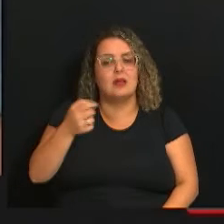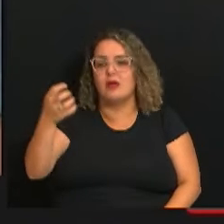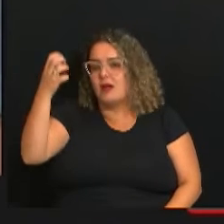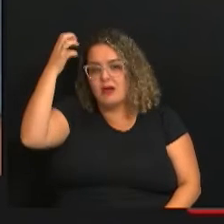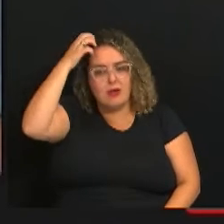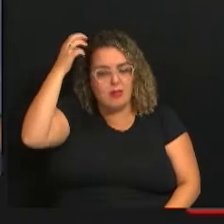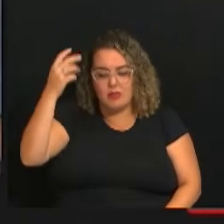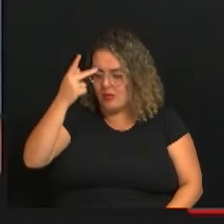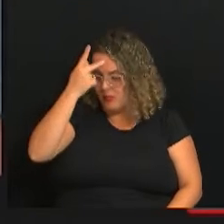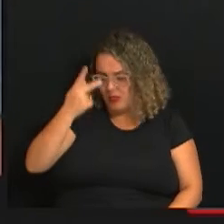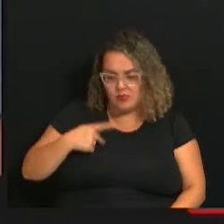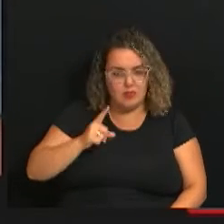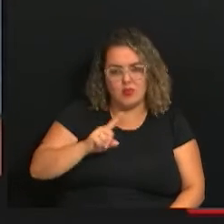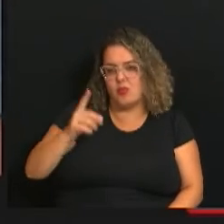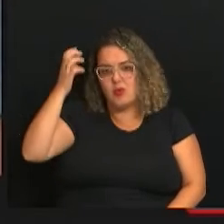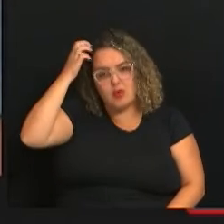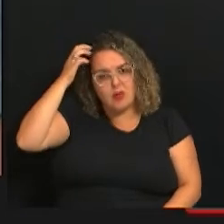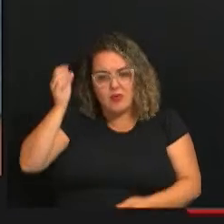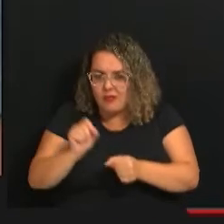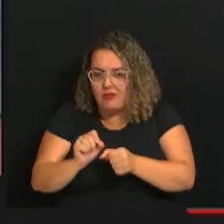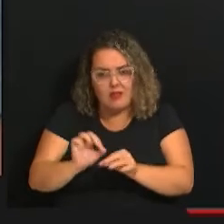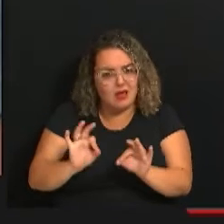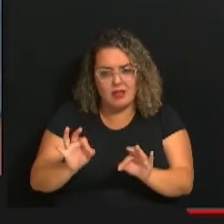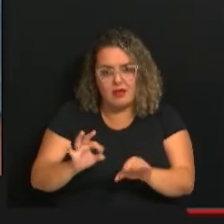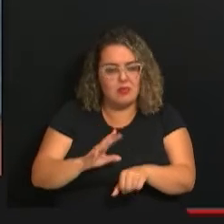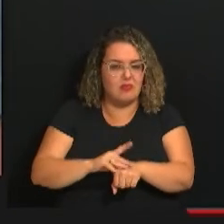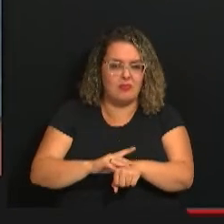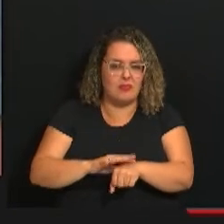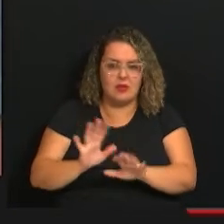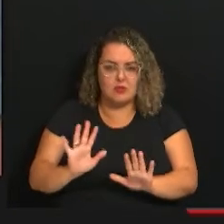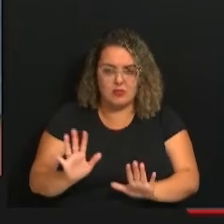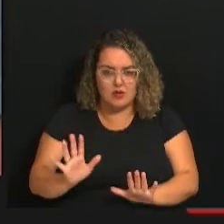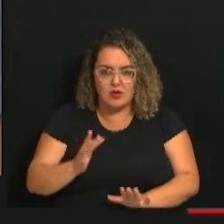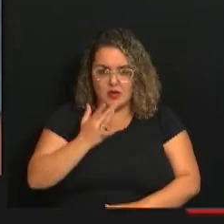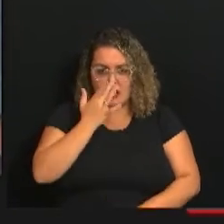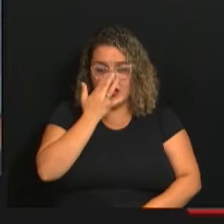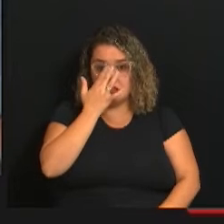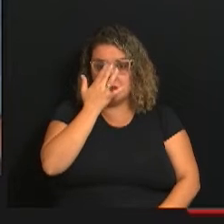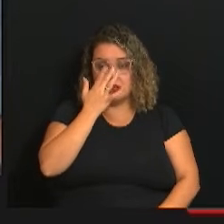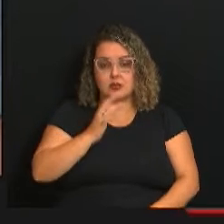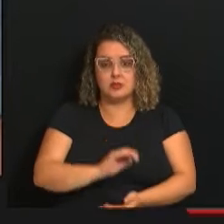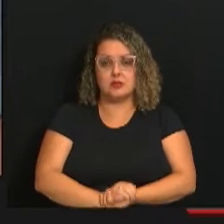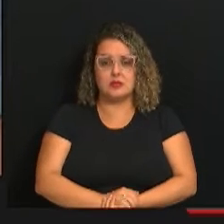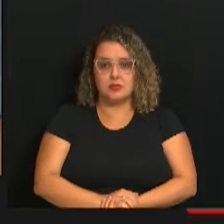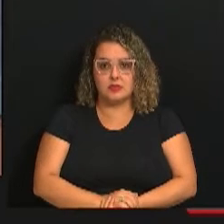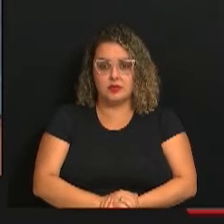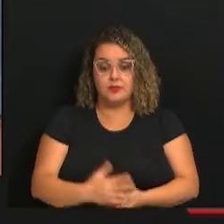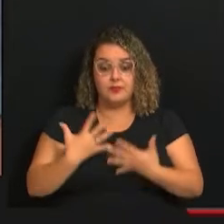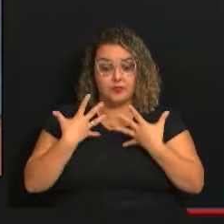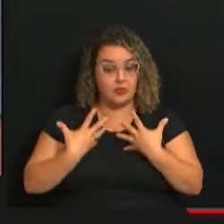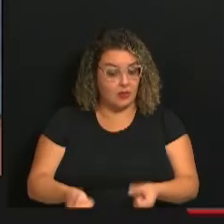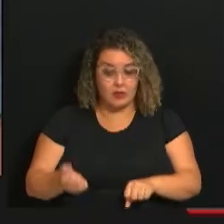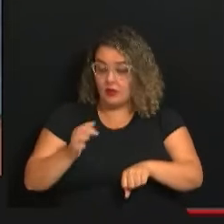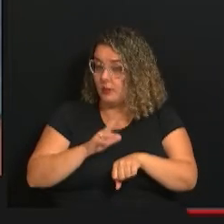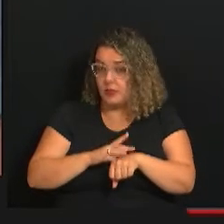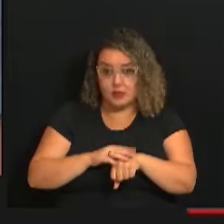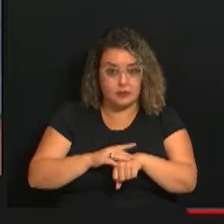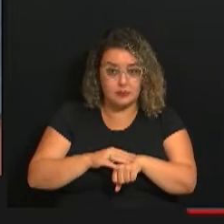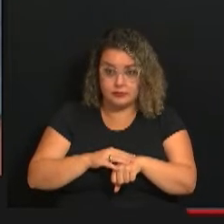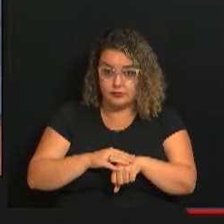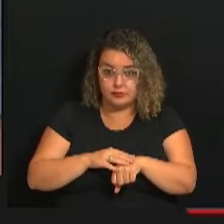diagnóstico, tratamento e a convivência pacífica com a doença. Então, é um arco,